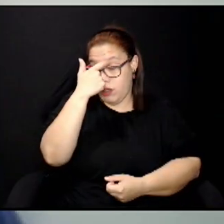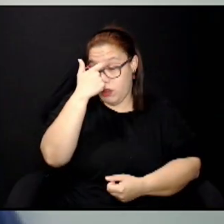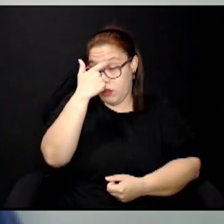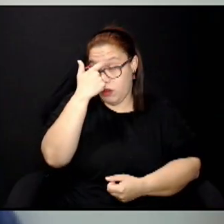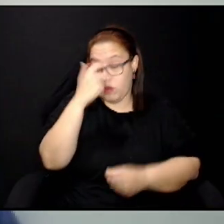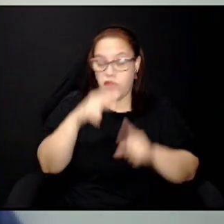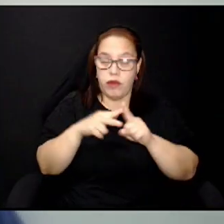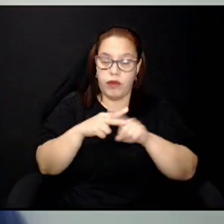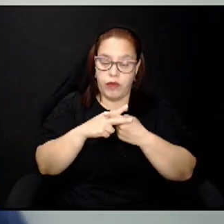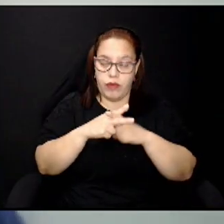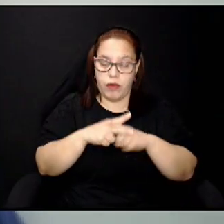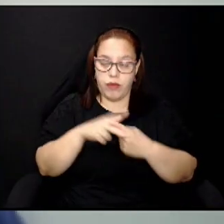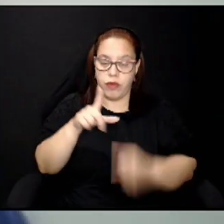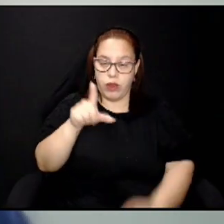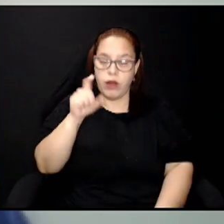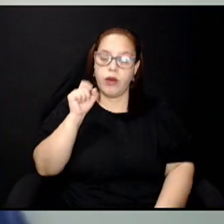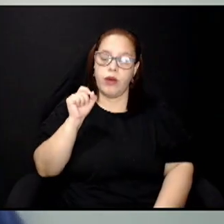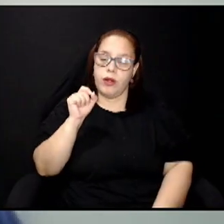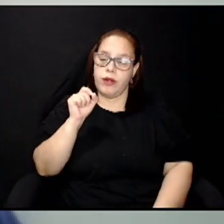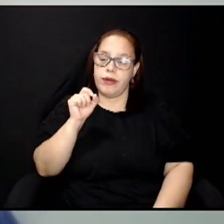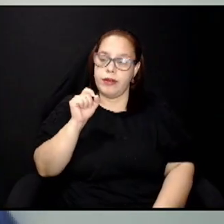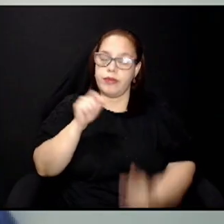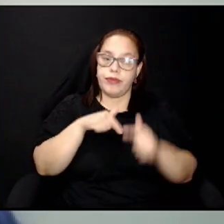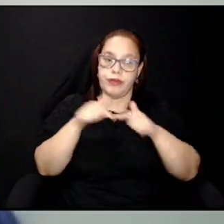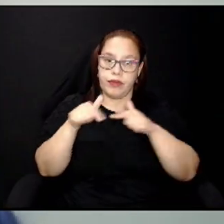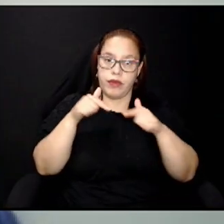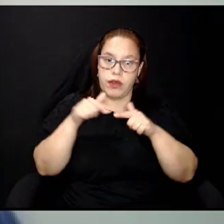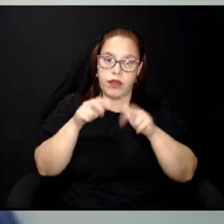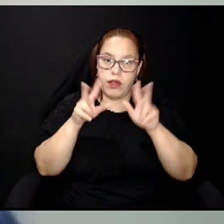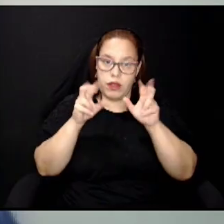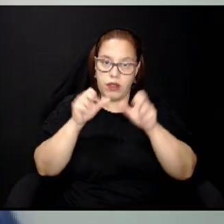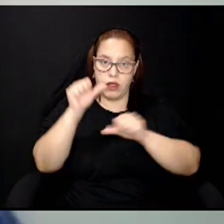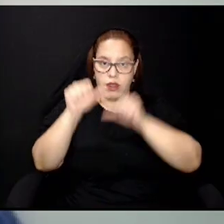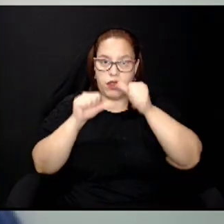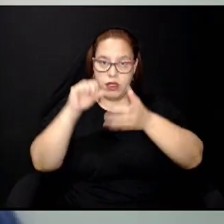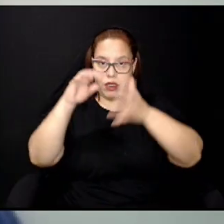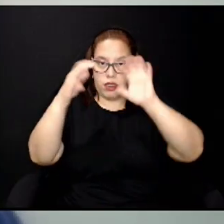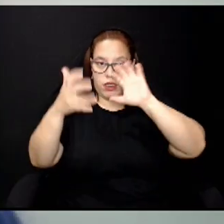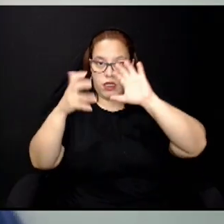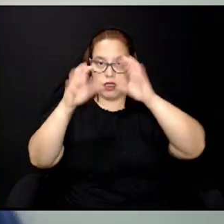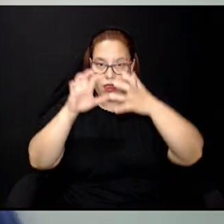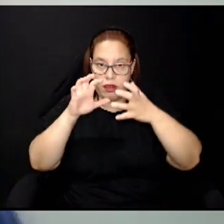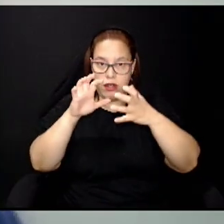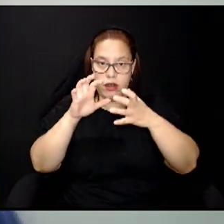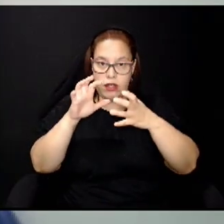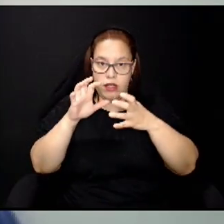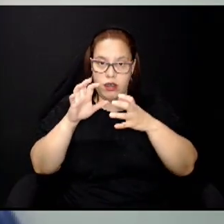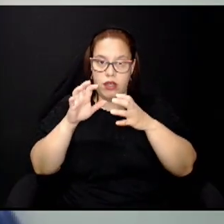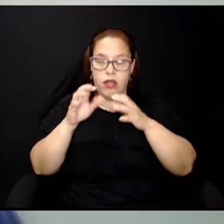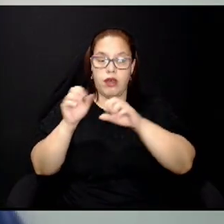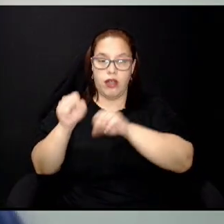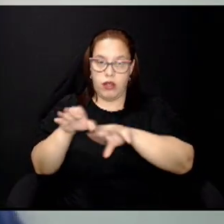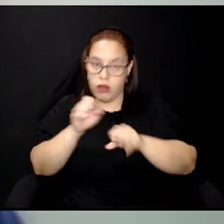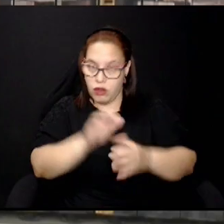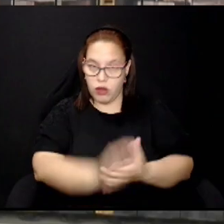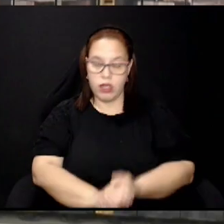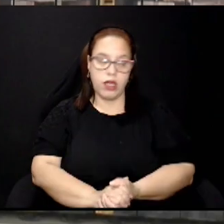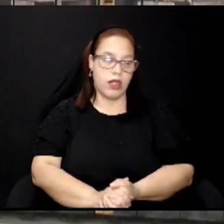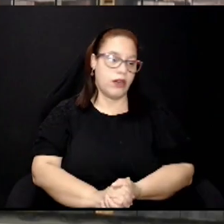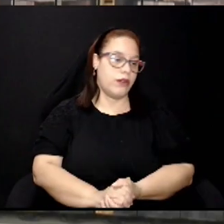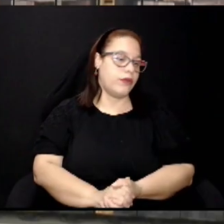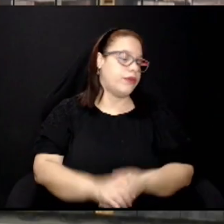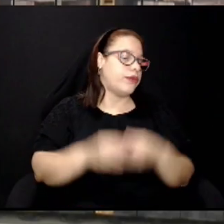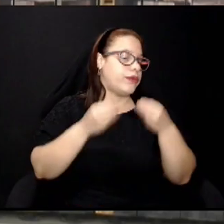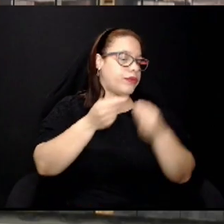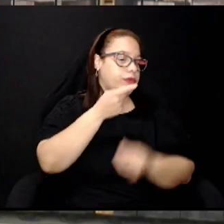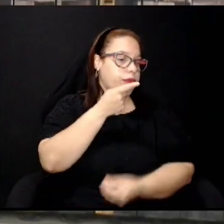né, ter um recurso aí para trabalhar a questão das mudanças climáticas em suas aulas. Como você bem disse,